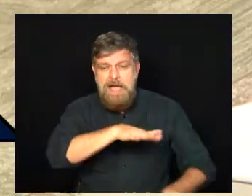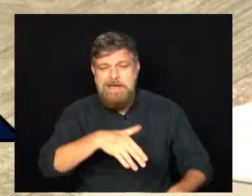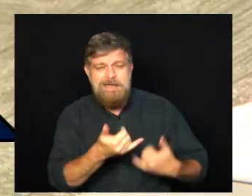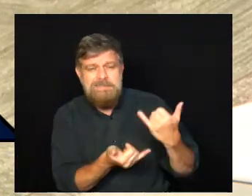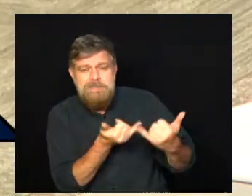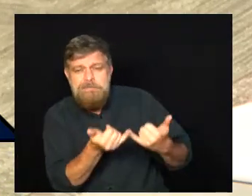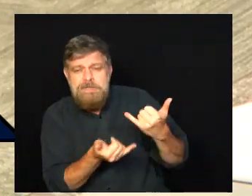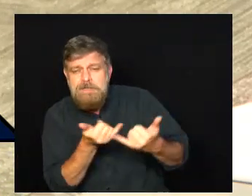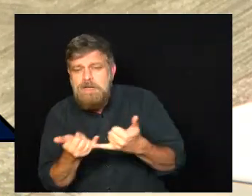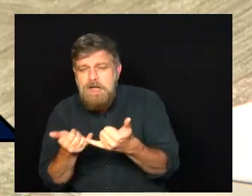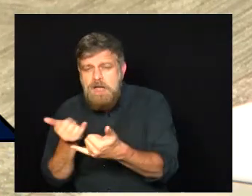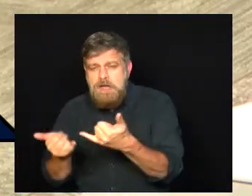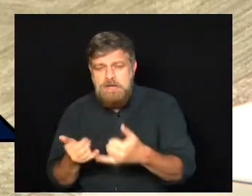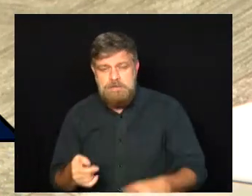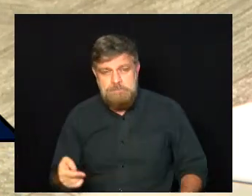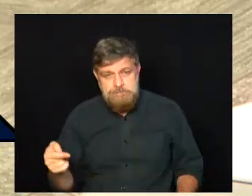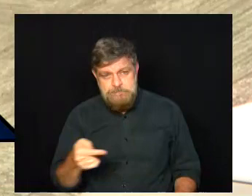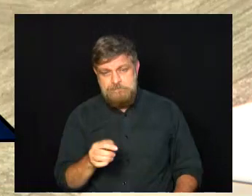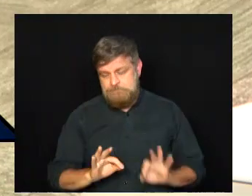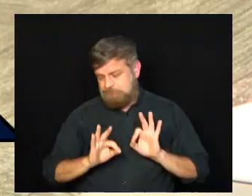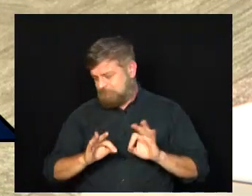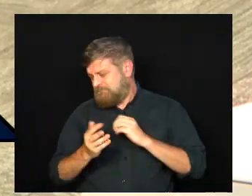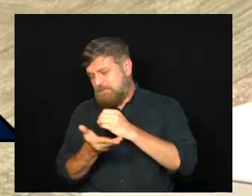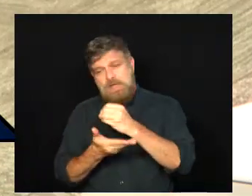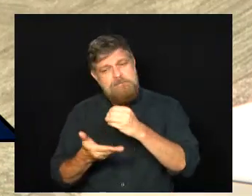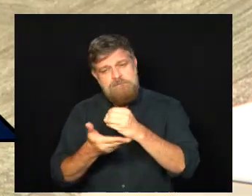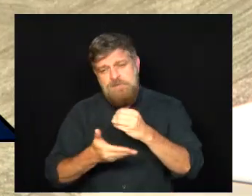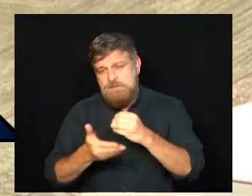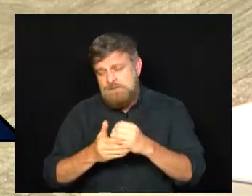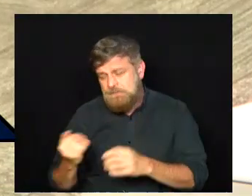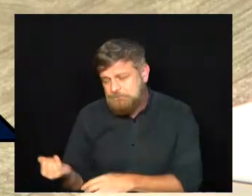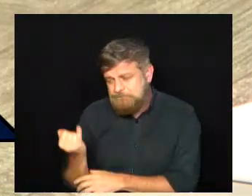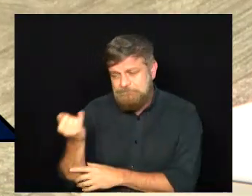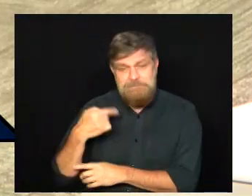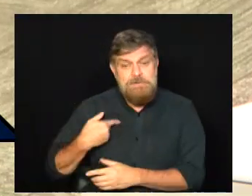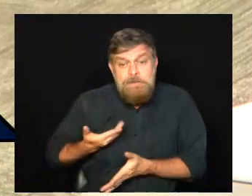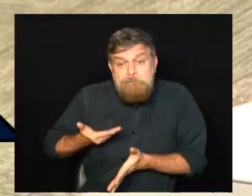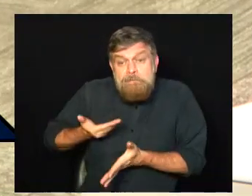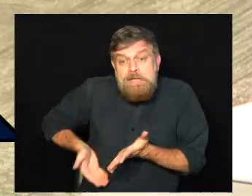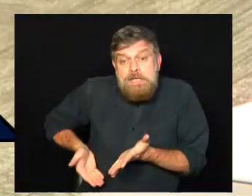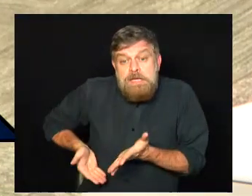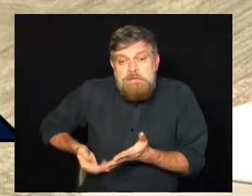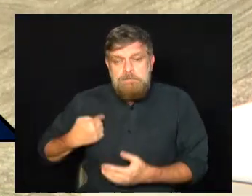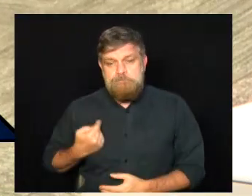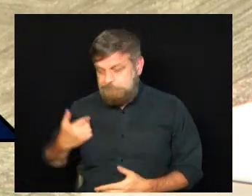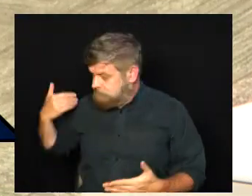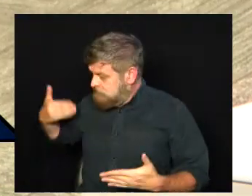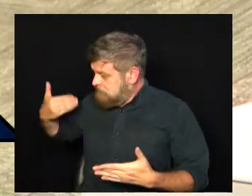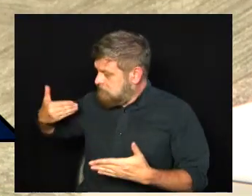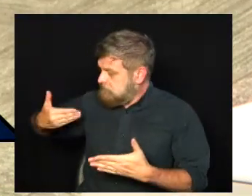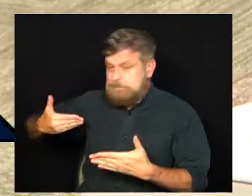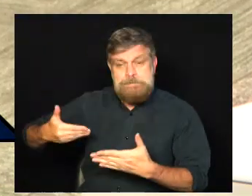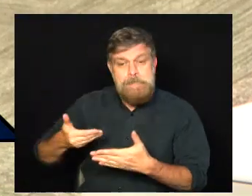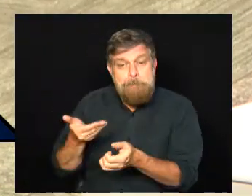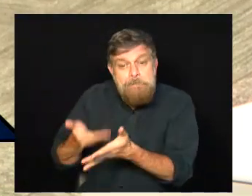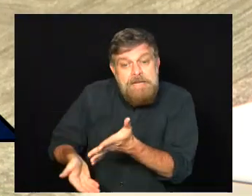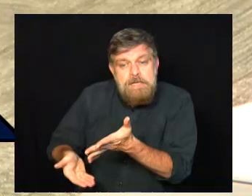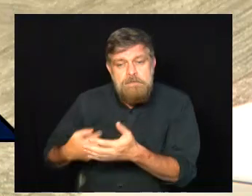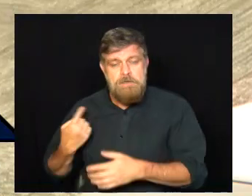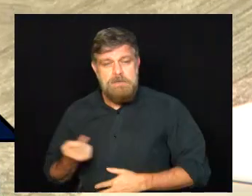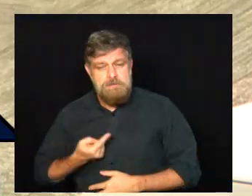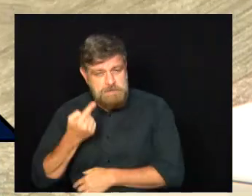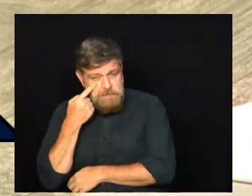brincarem, isso é de fundamental importância, e nós perdemos isso, né, no decorrer do tempo. E temos visto